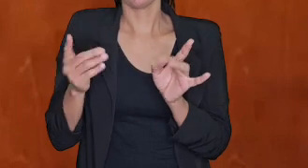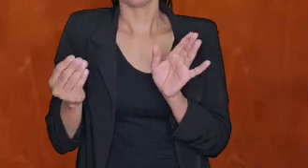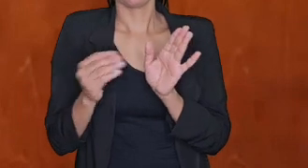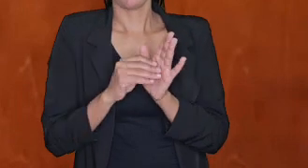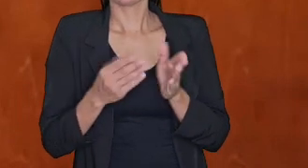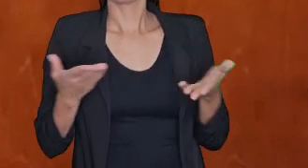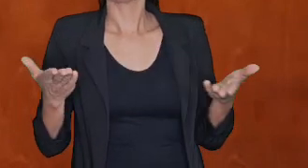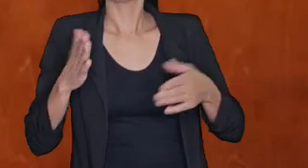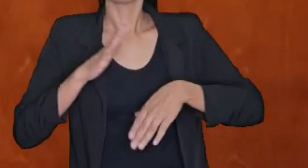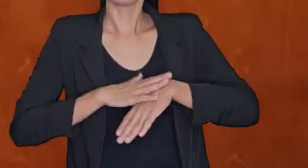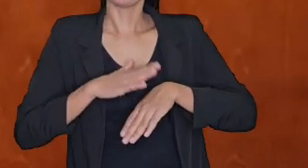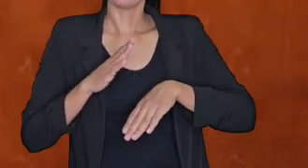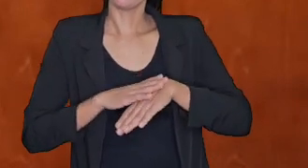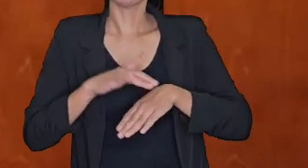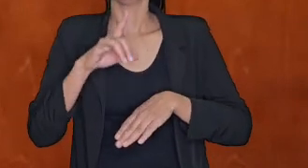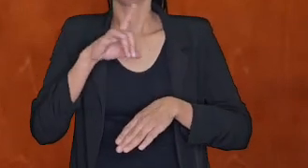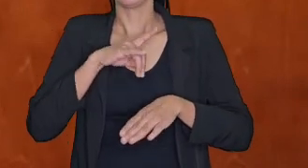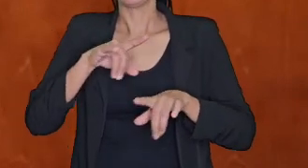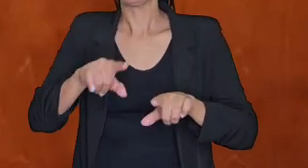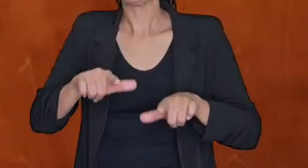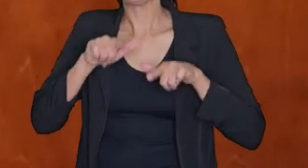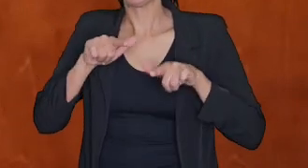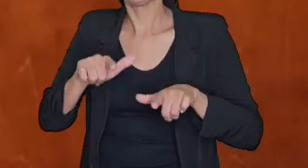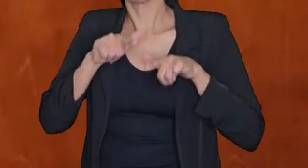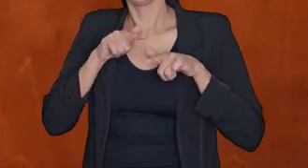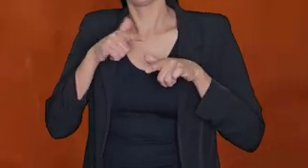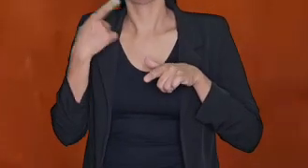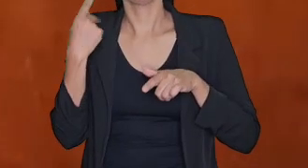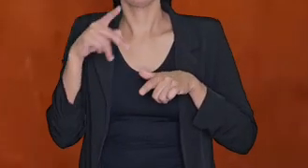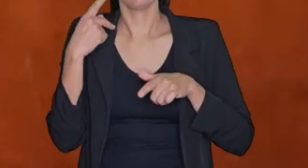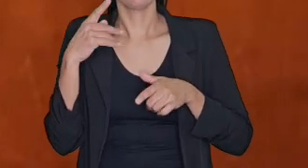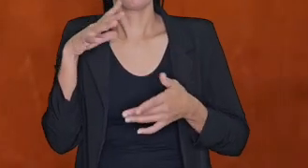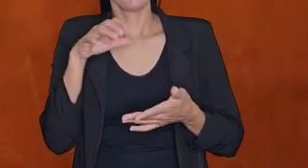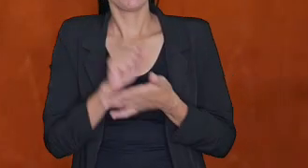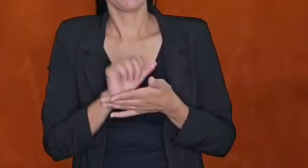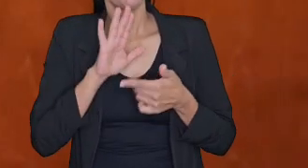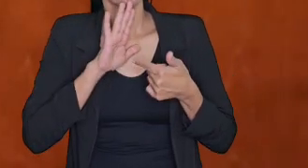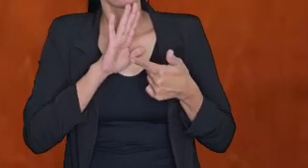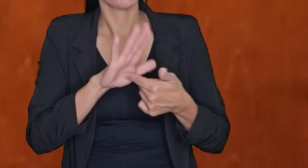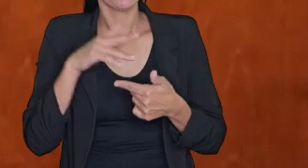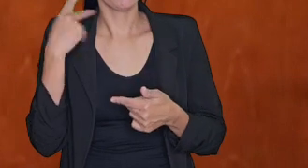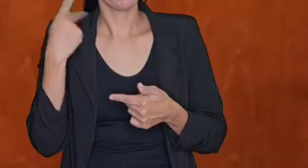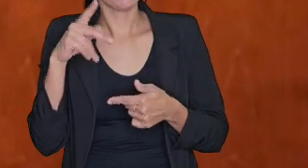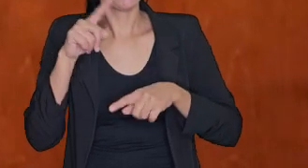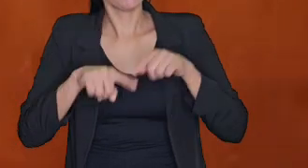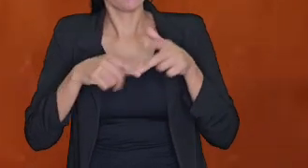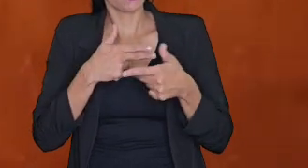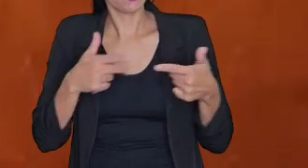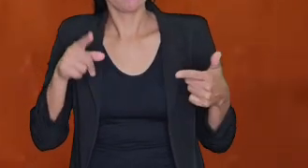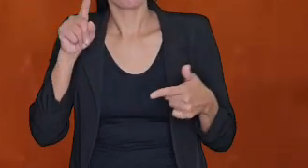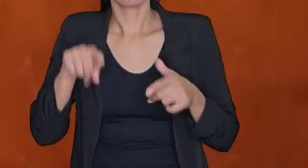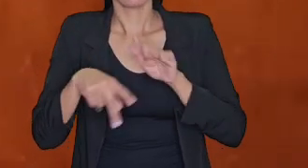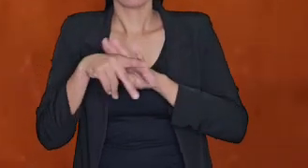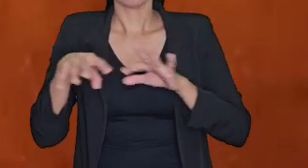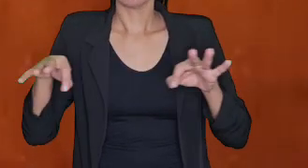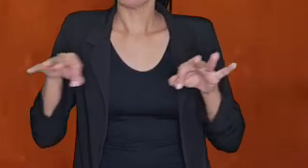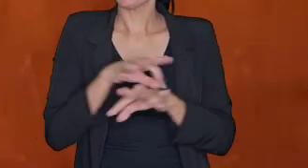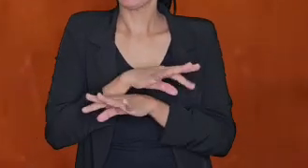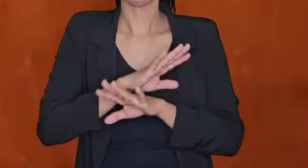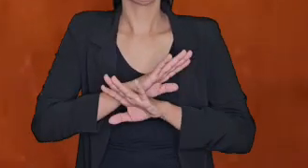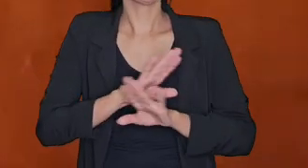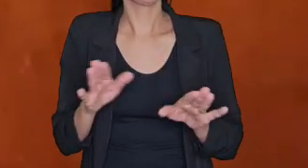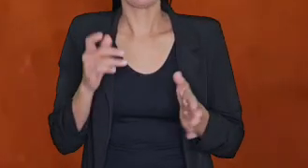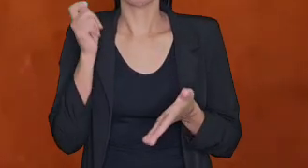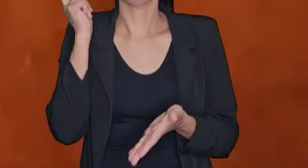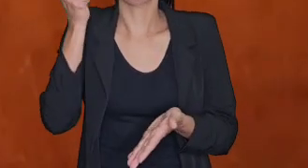o vendedor traz para este momento um catálogo de certidões de inteiro teor de matrícula, mostrando que o